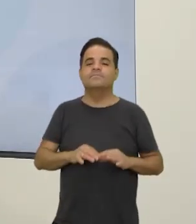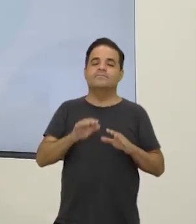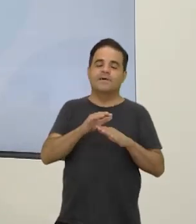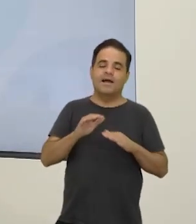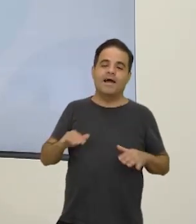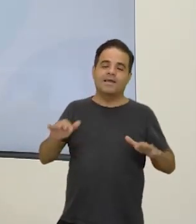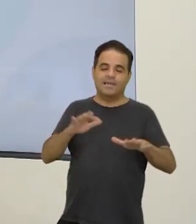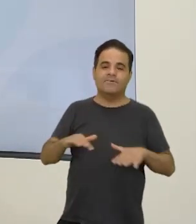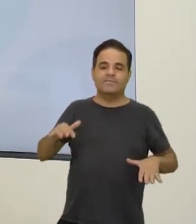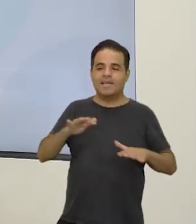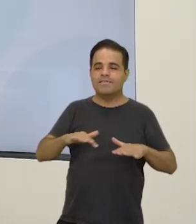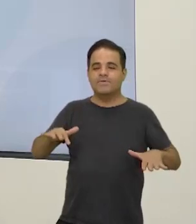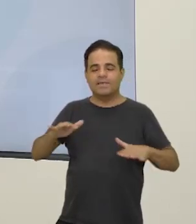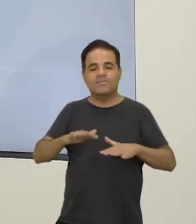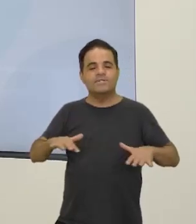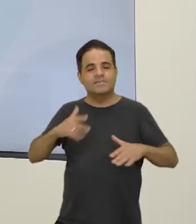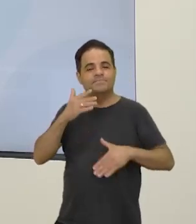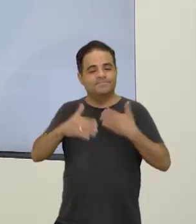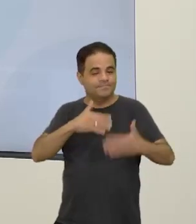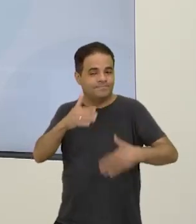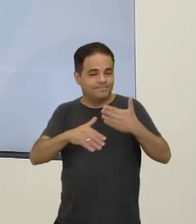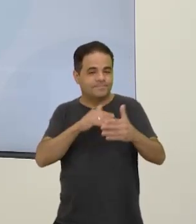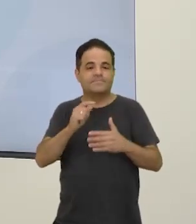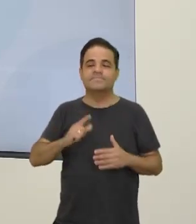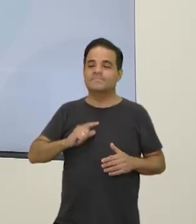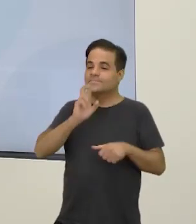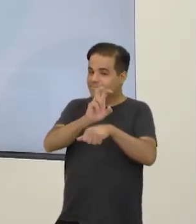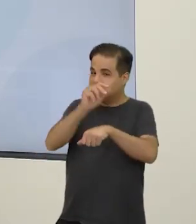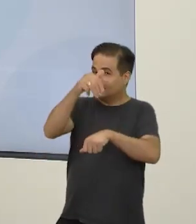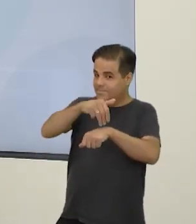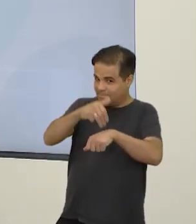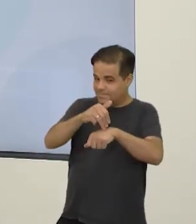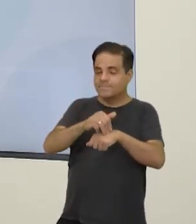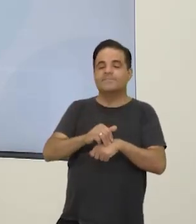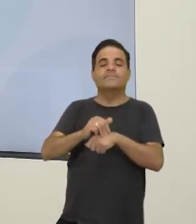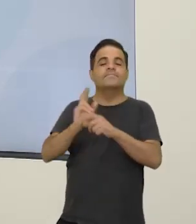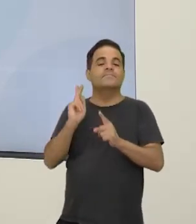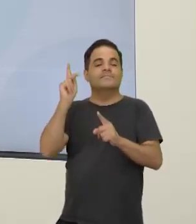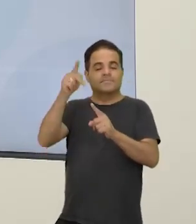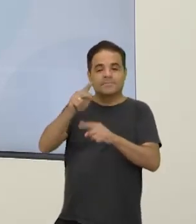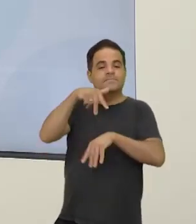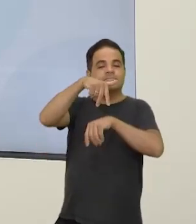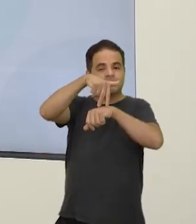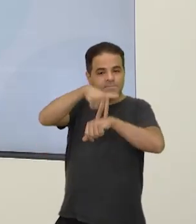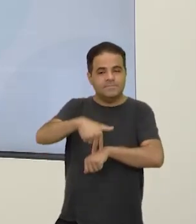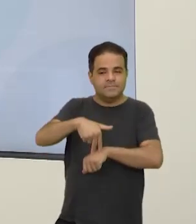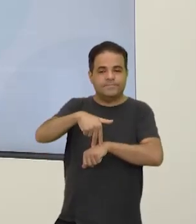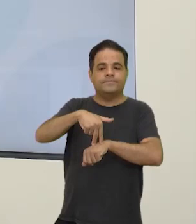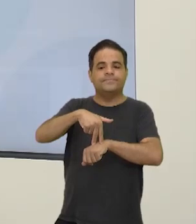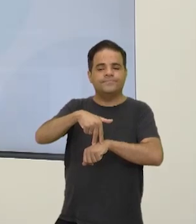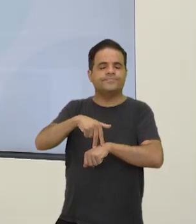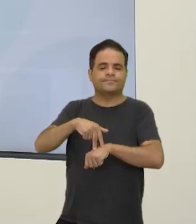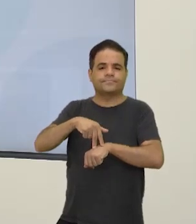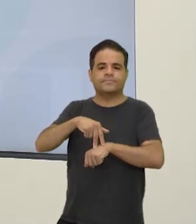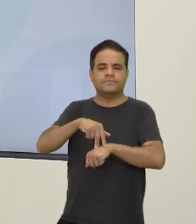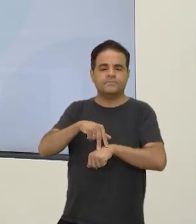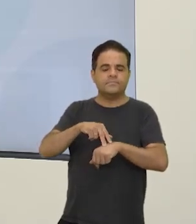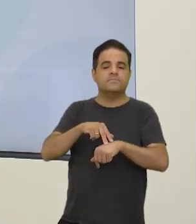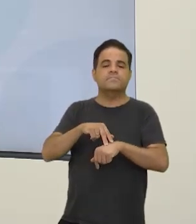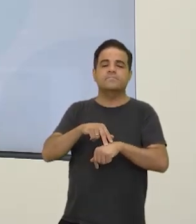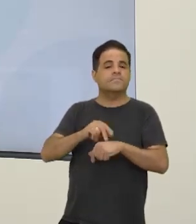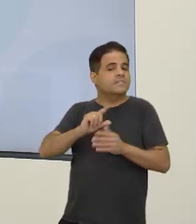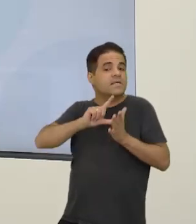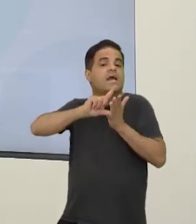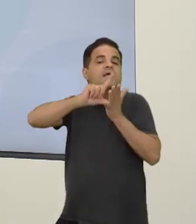de Iracema, ele é espetacular. Neste livro, 5 minutos, o personagem protagonista, ele